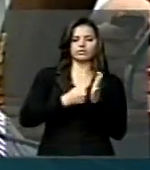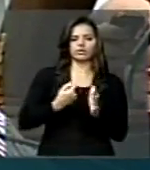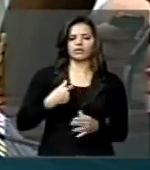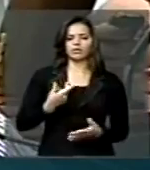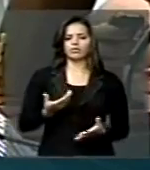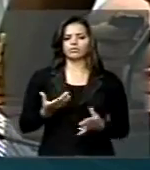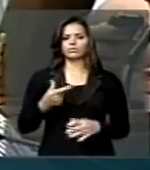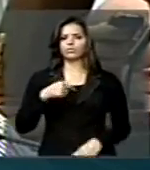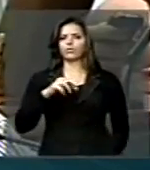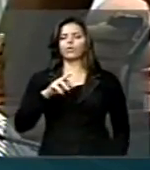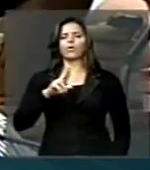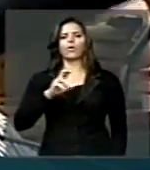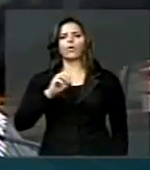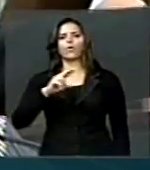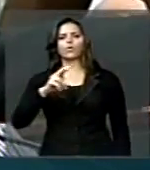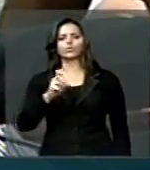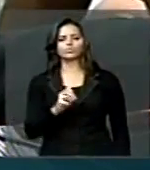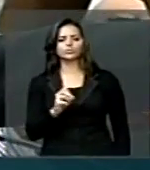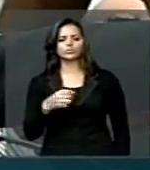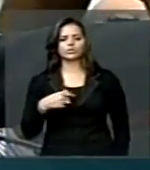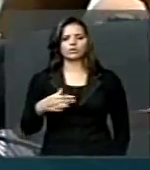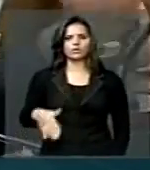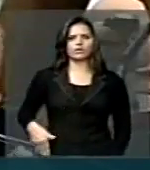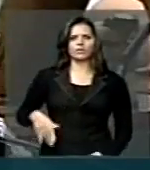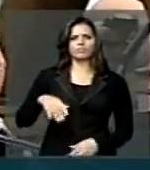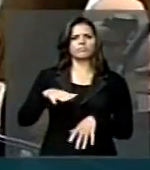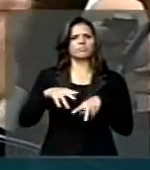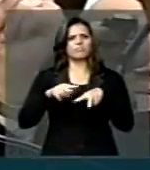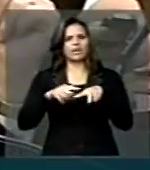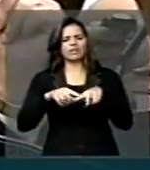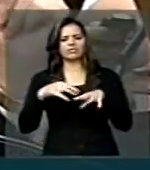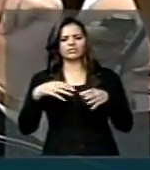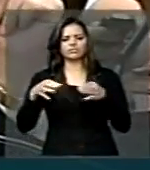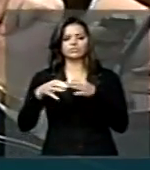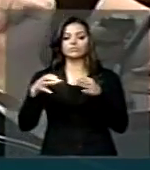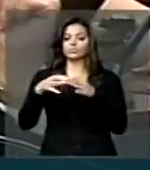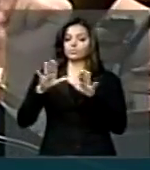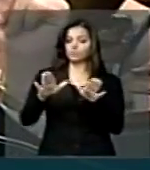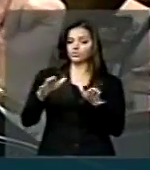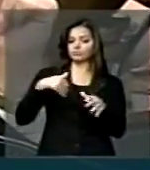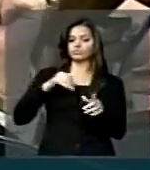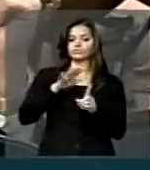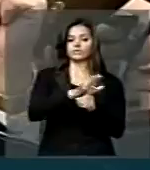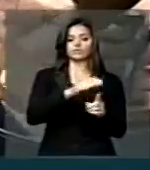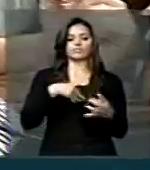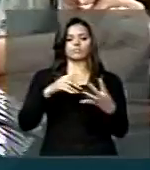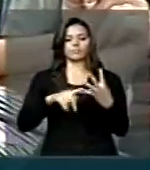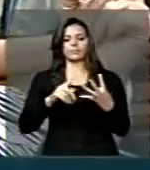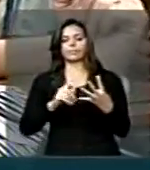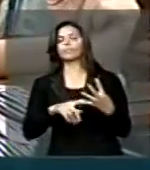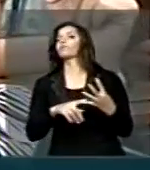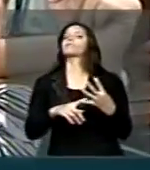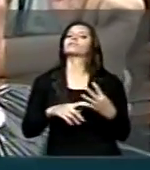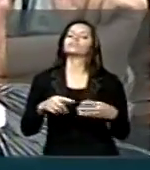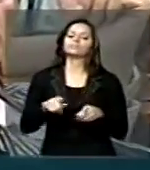minha perna, outros tiveram pancadas aqui, desse grupo. Terceiro, quarto, Vossa